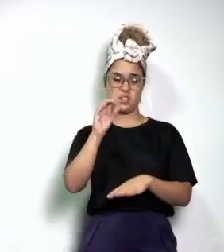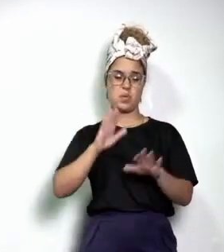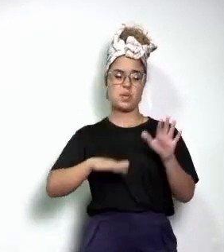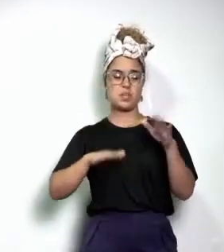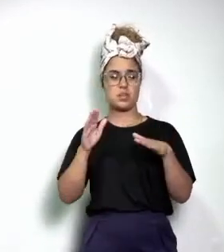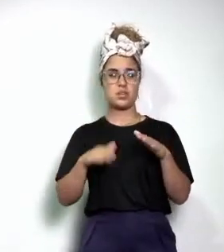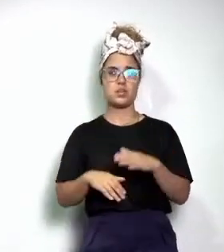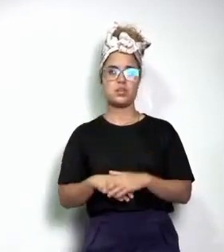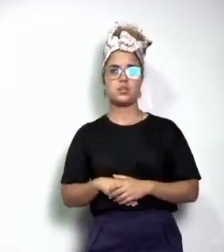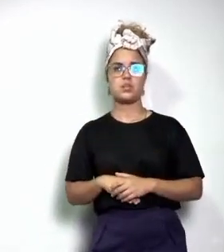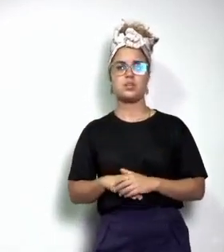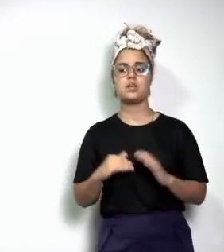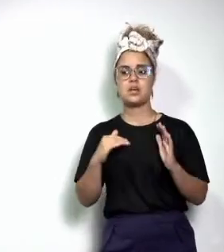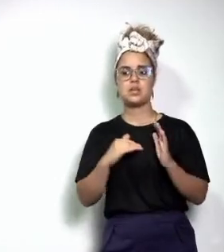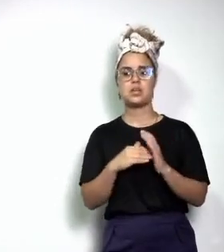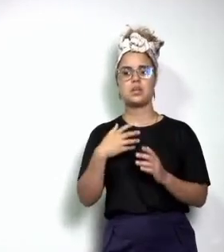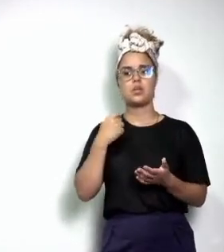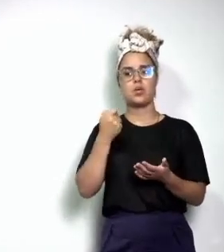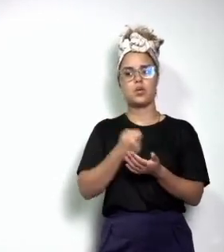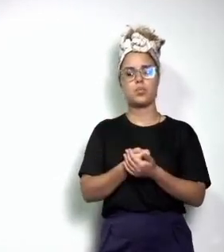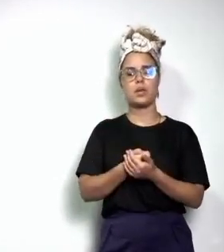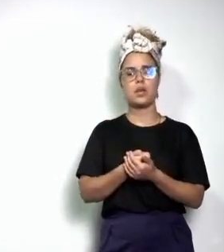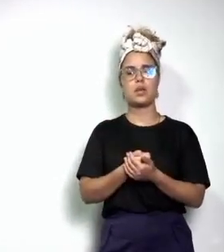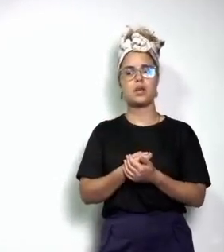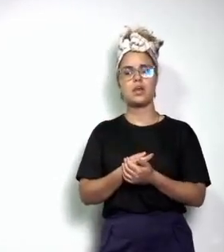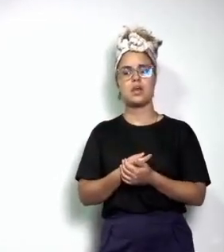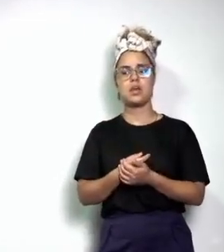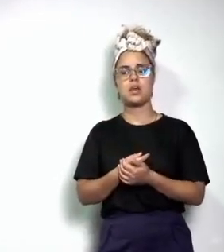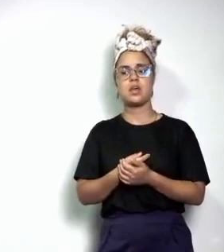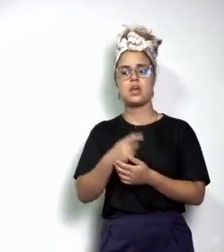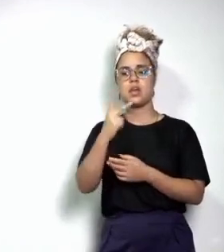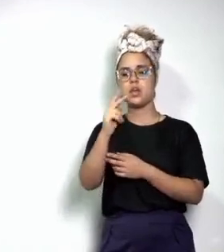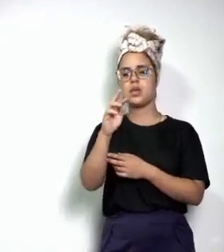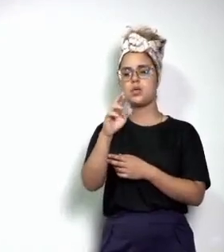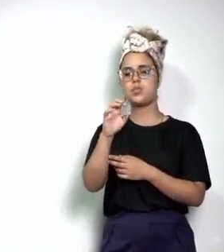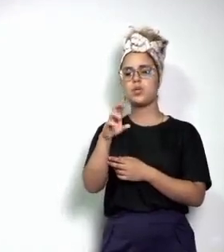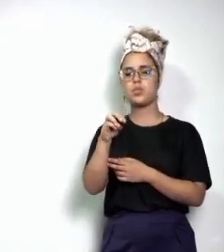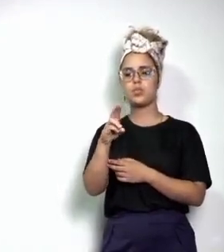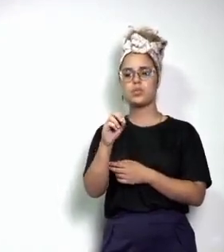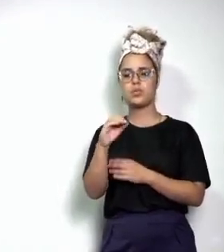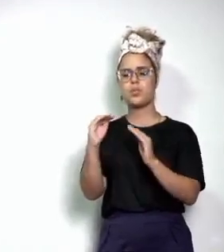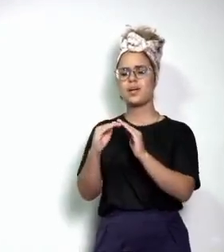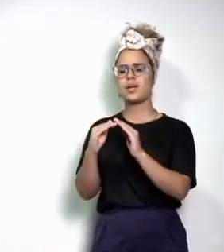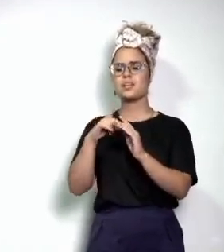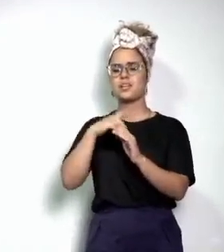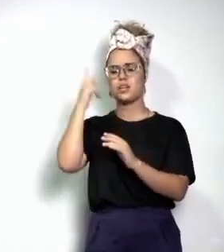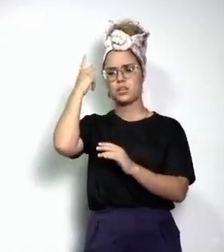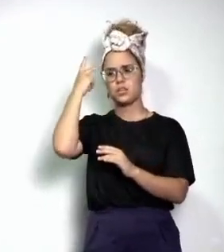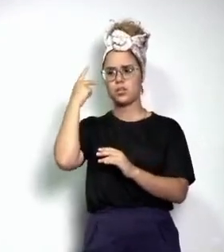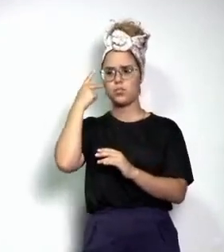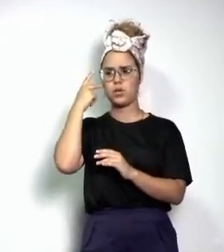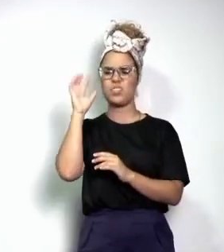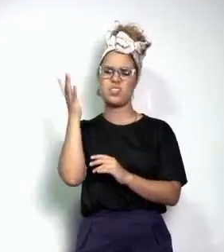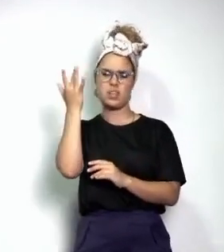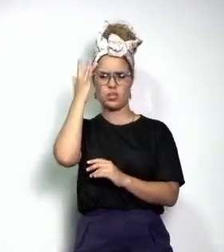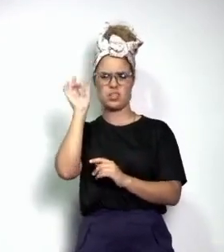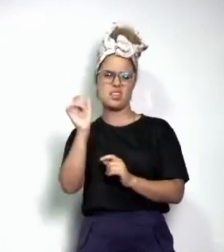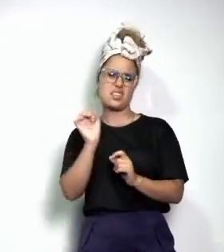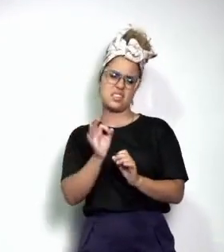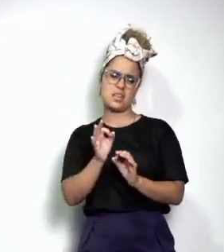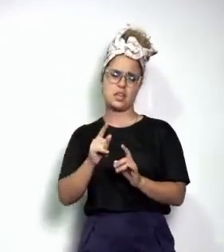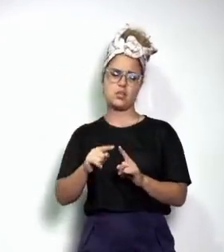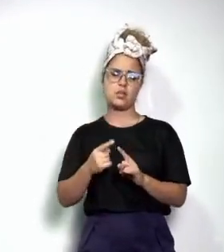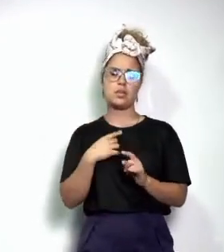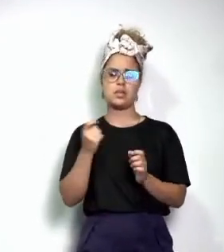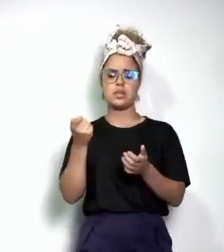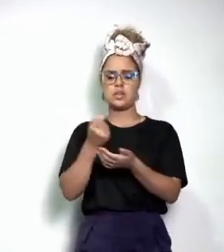até. Aí eu comprei ela em promoção. E é uma casa que fica em São Paulo, acho que é em São Paulo, não sei se estou certo agora.